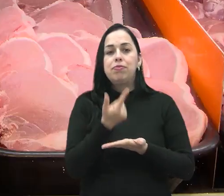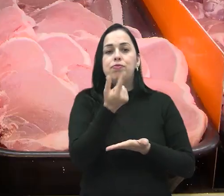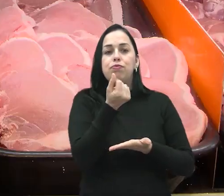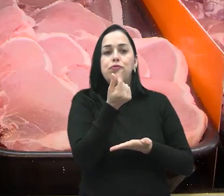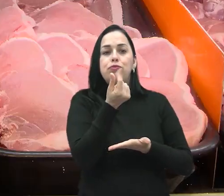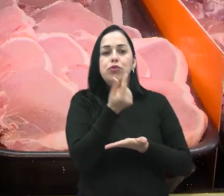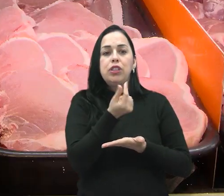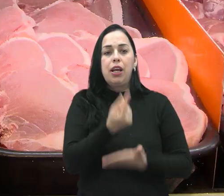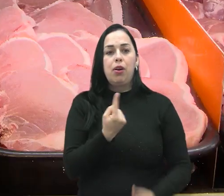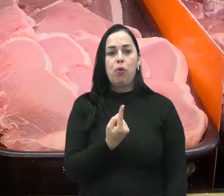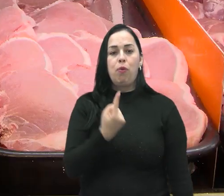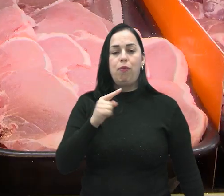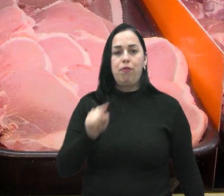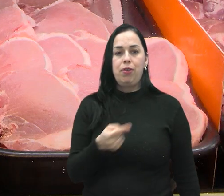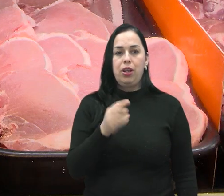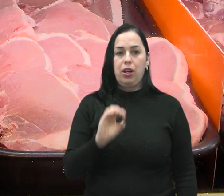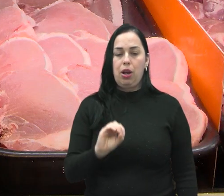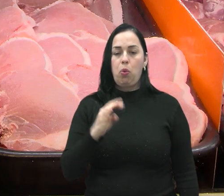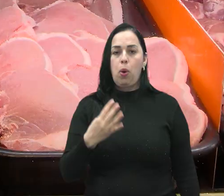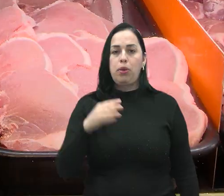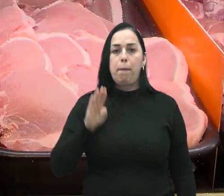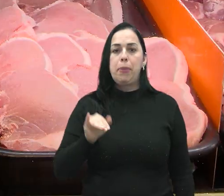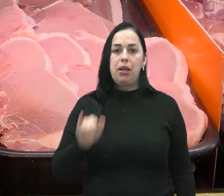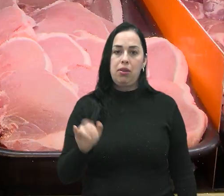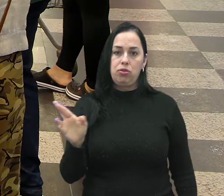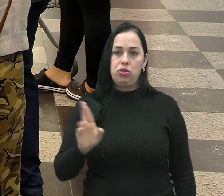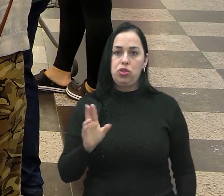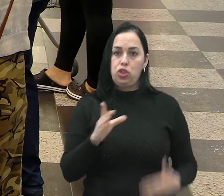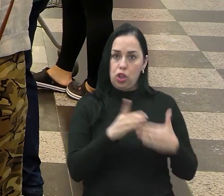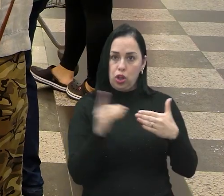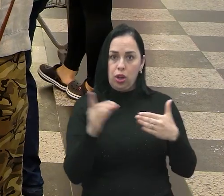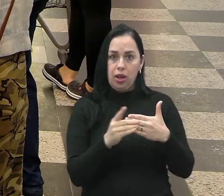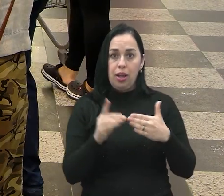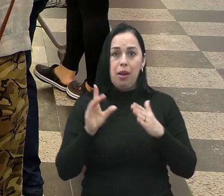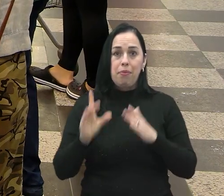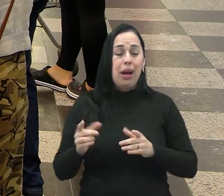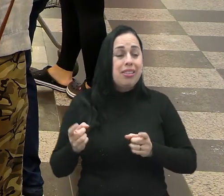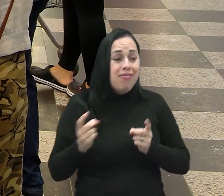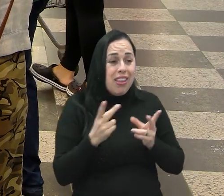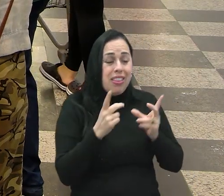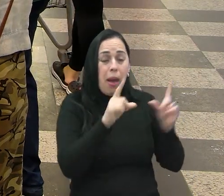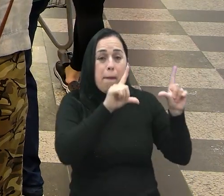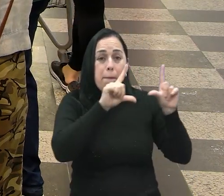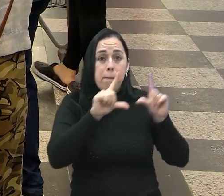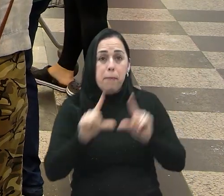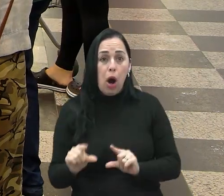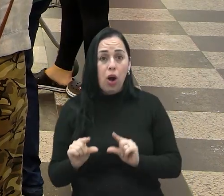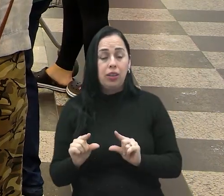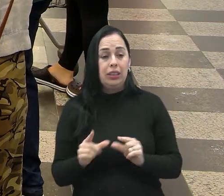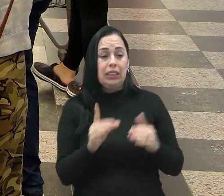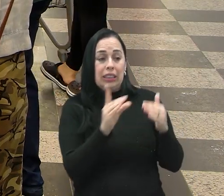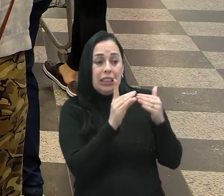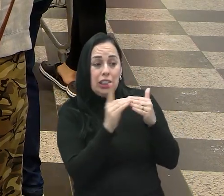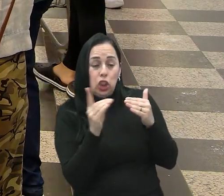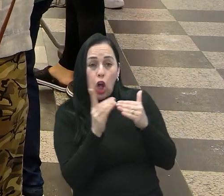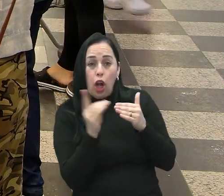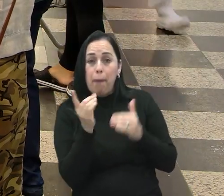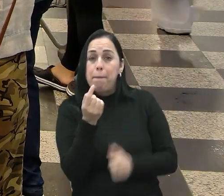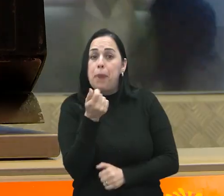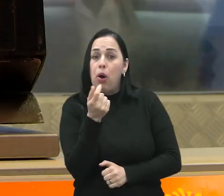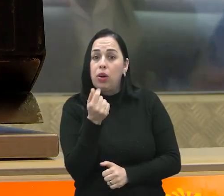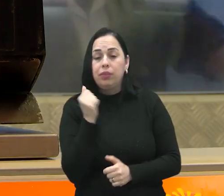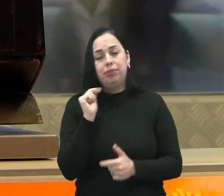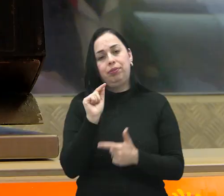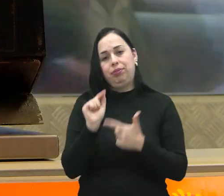mercado US$ 1,4 bilhão. Com a queda da exportação e com menos dólar entrando no